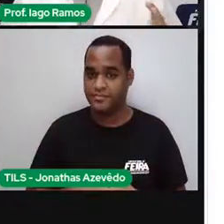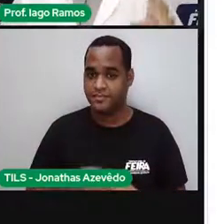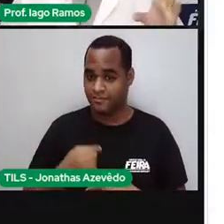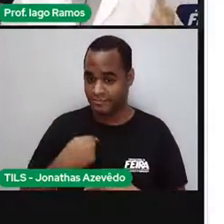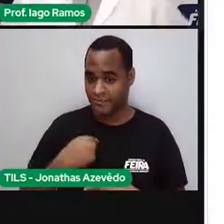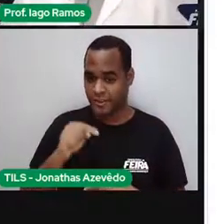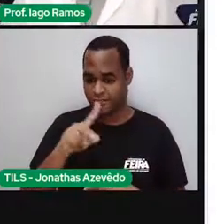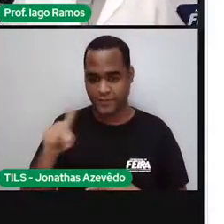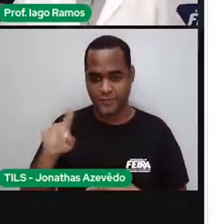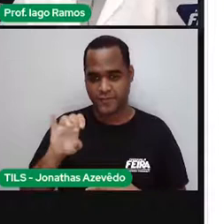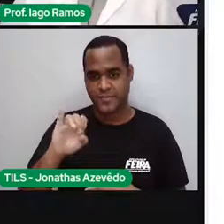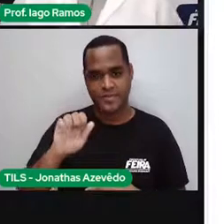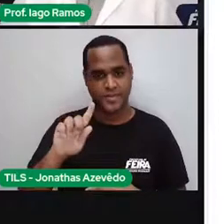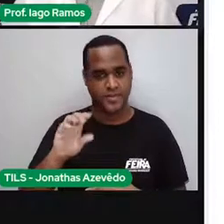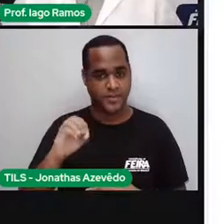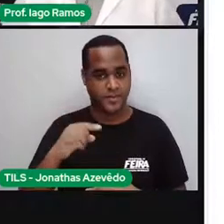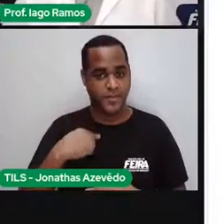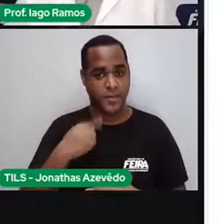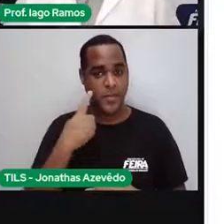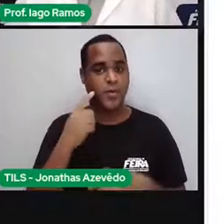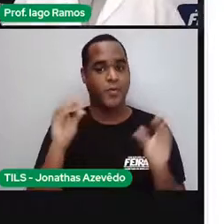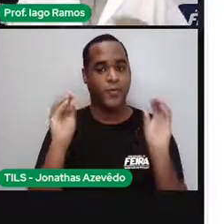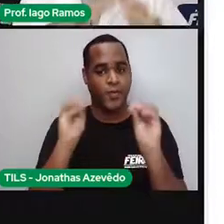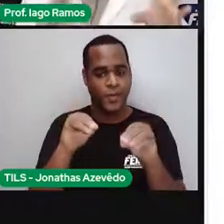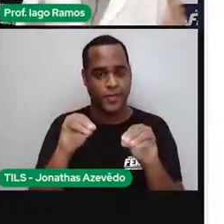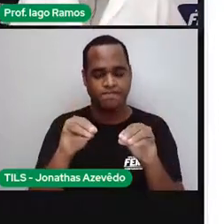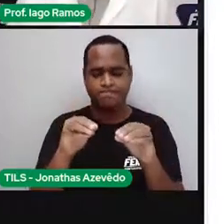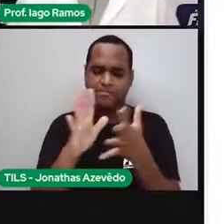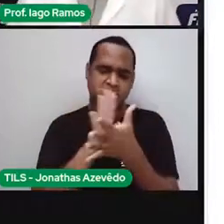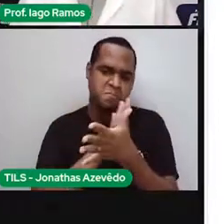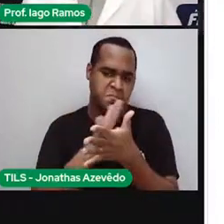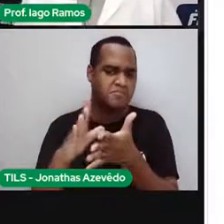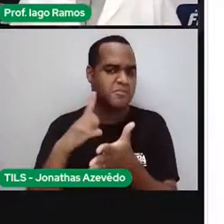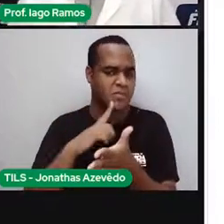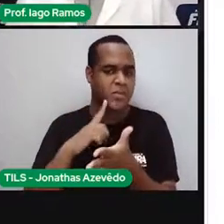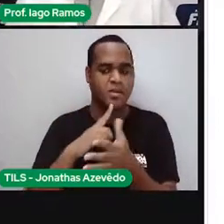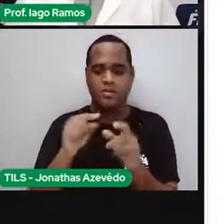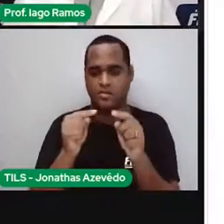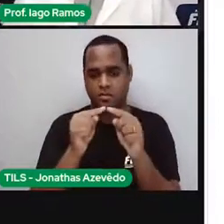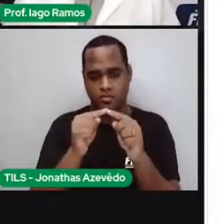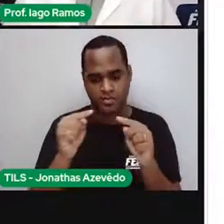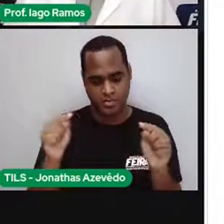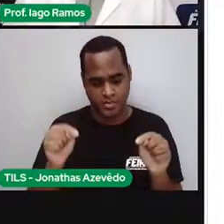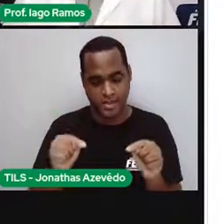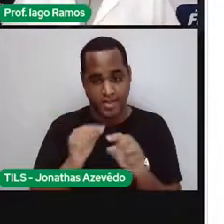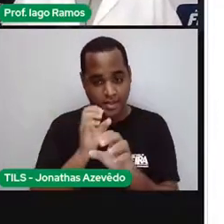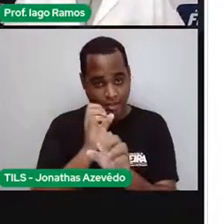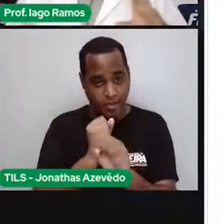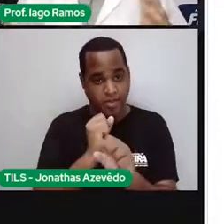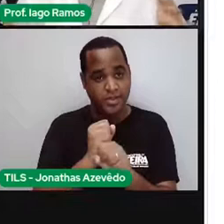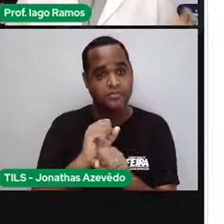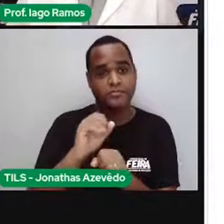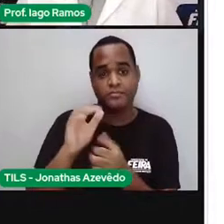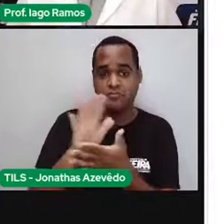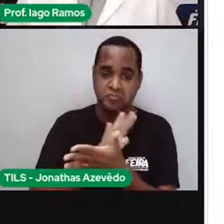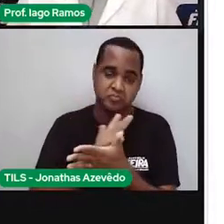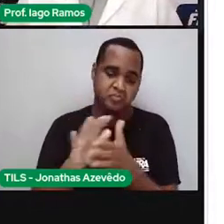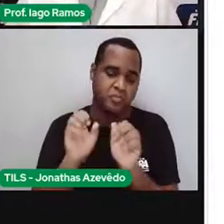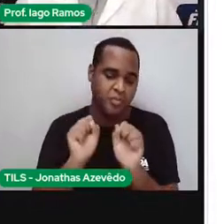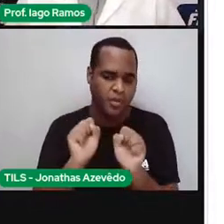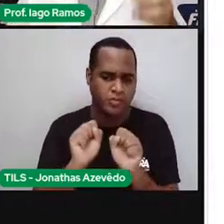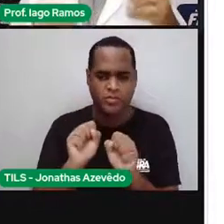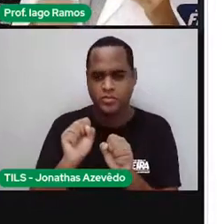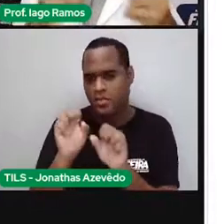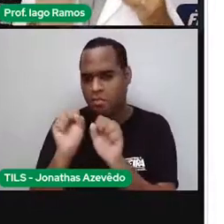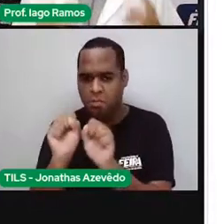eu coloquei ali algumas medidas para esse retângulo Oi tá poderia ser qualquer